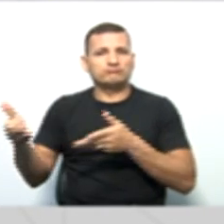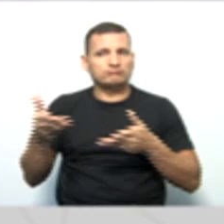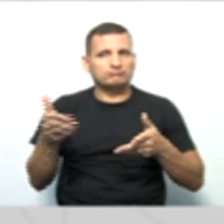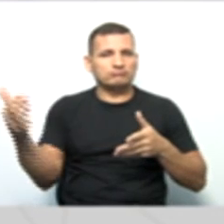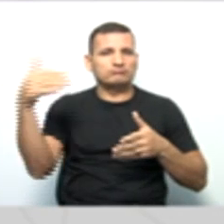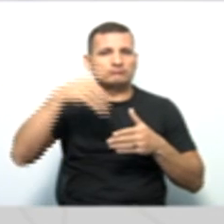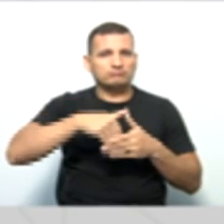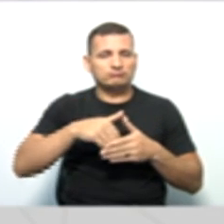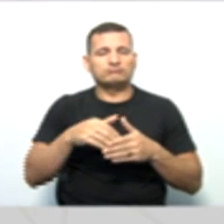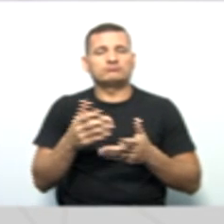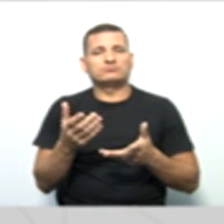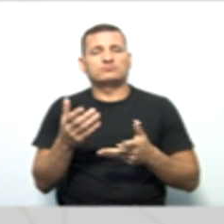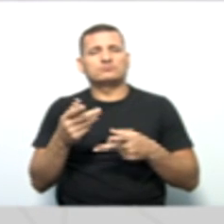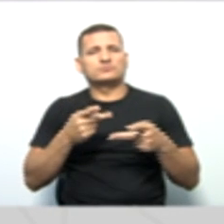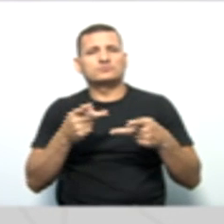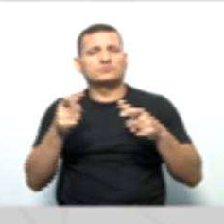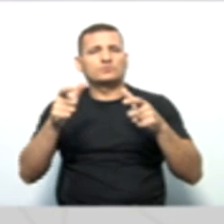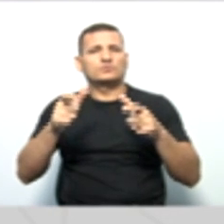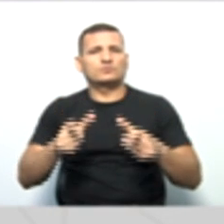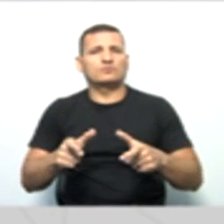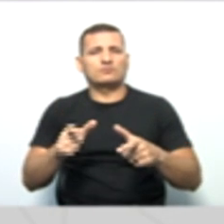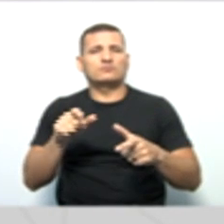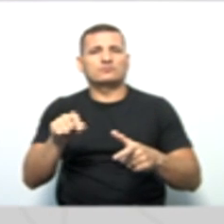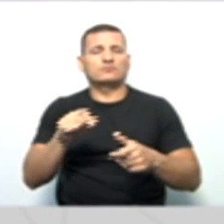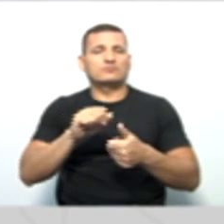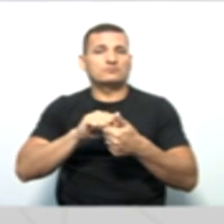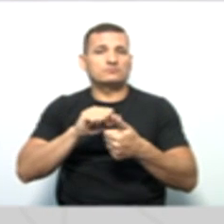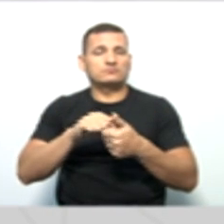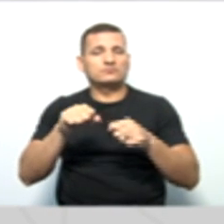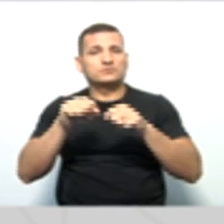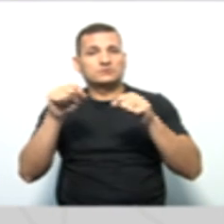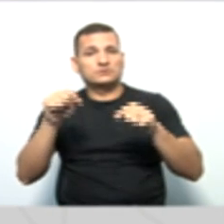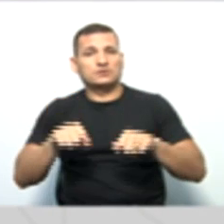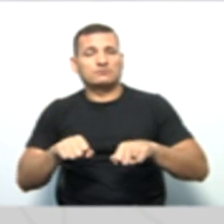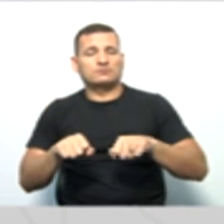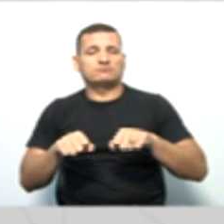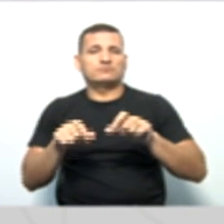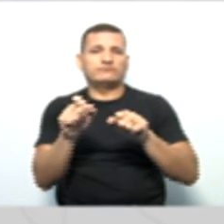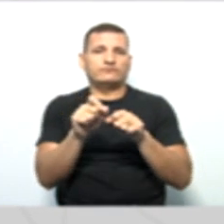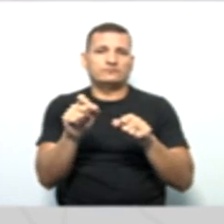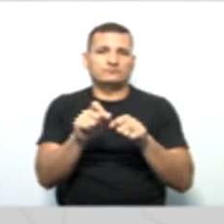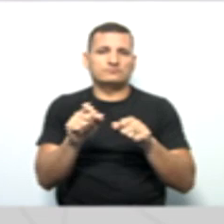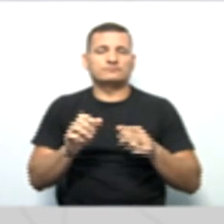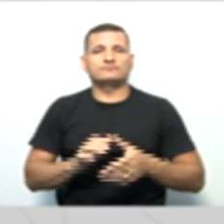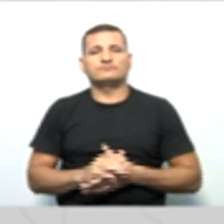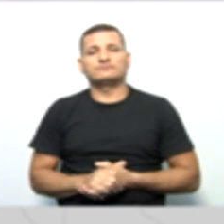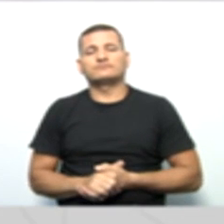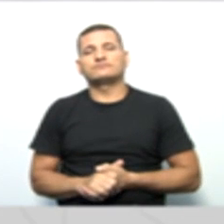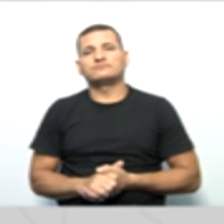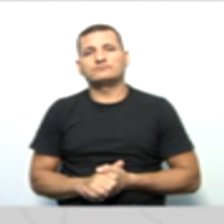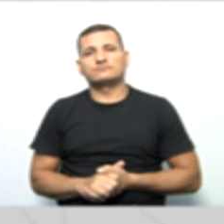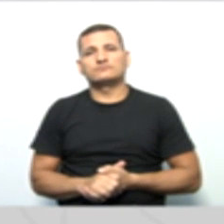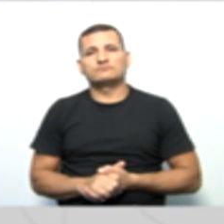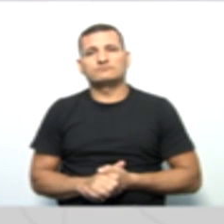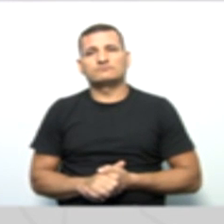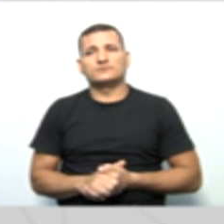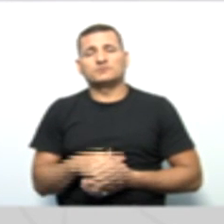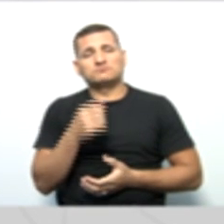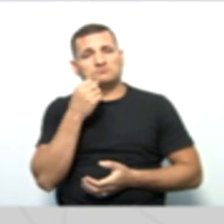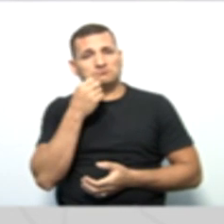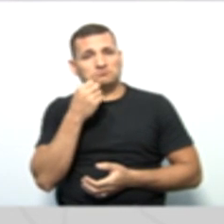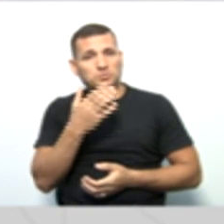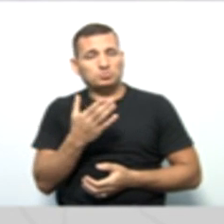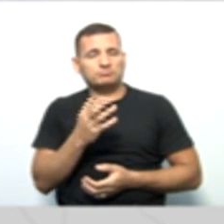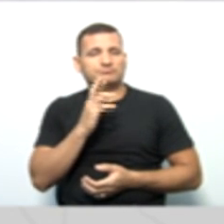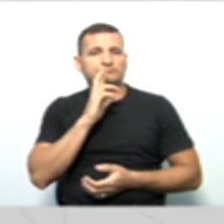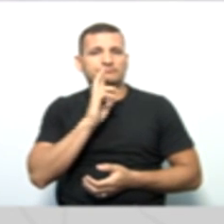número. Projeto é o lugar onde a qualidade de software é estabelecida. Bem elaborada, né? Essa Foi, resposta, Camila foi professora.